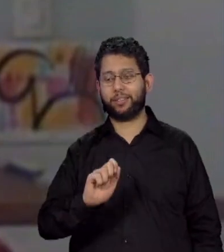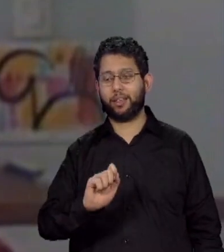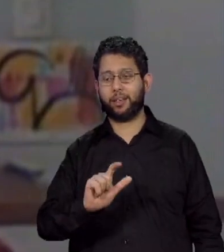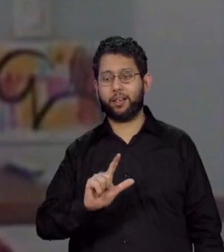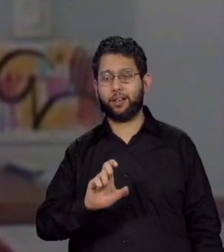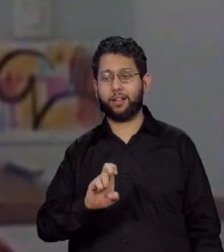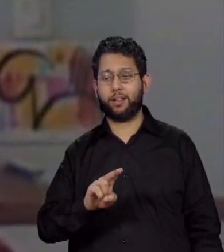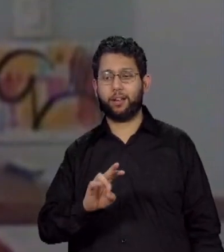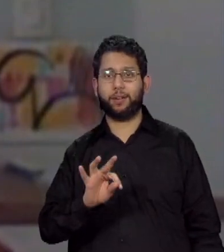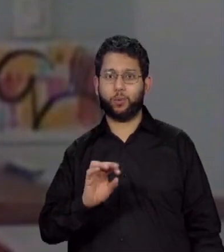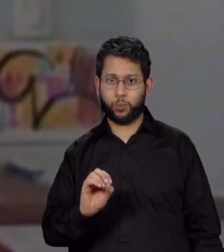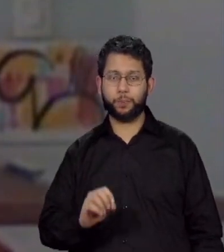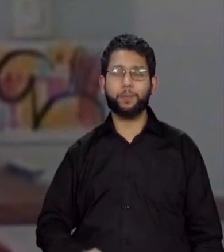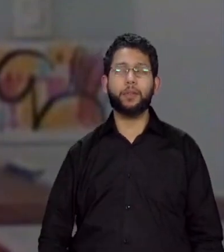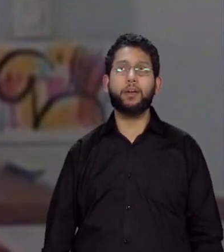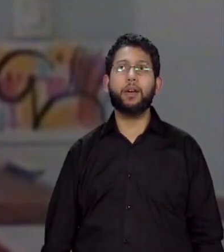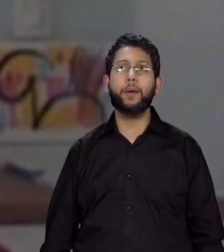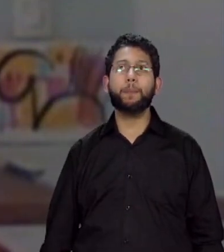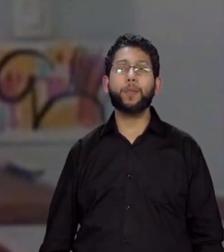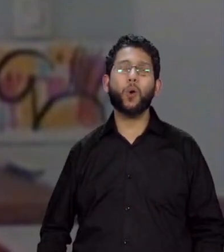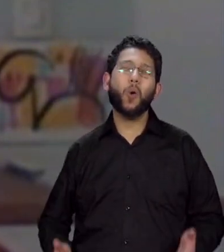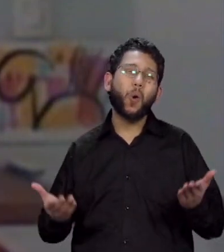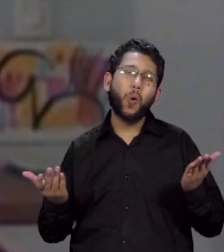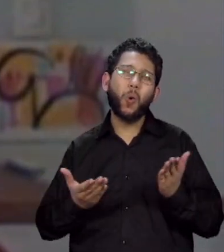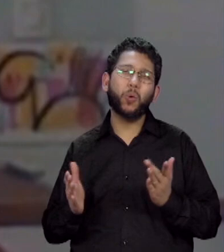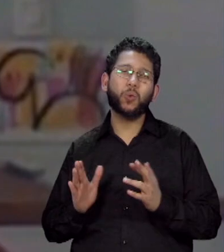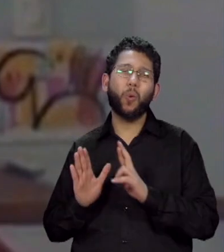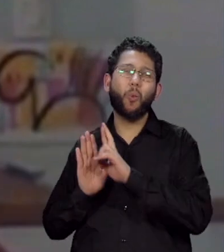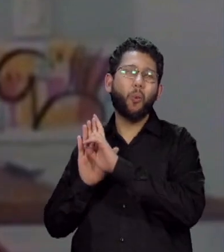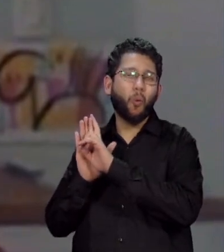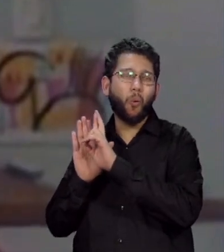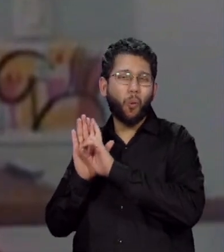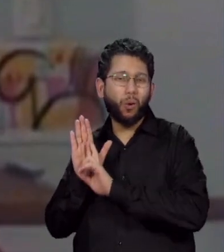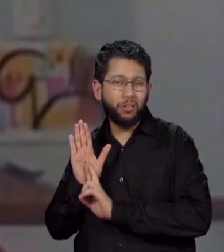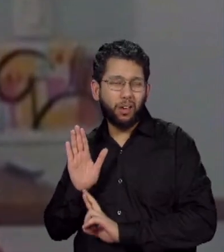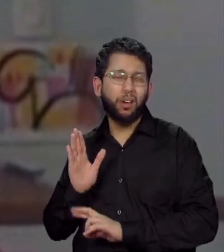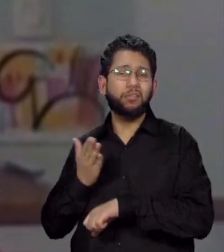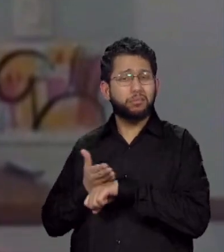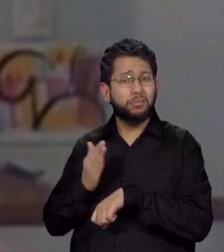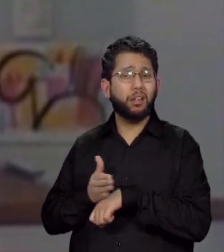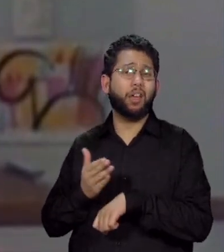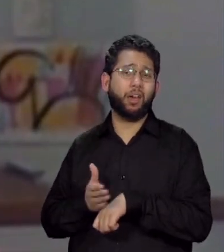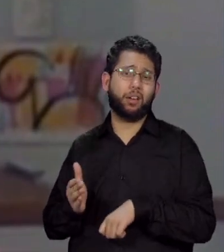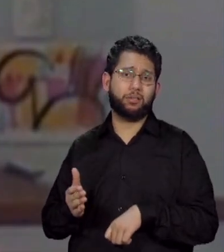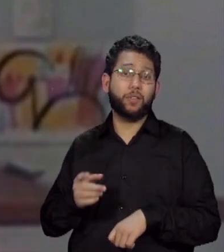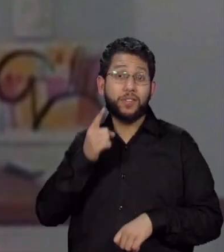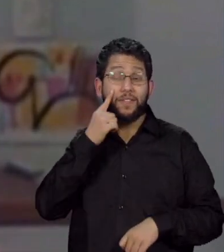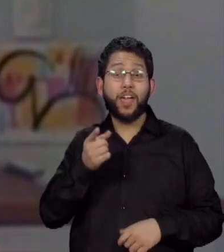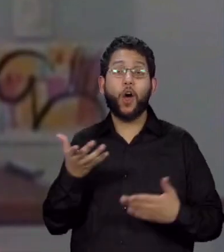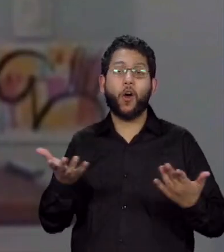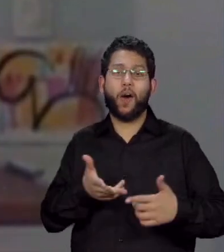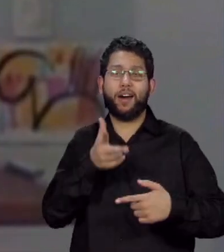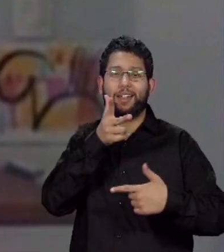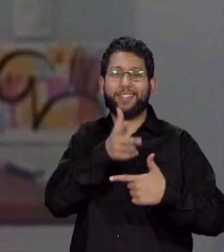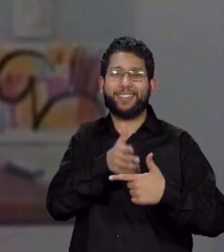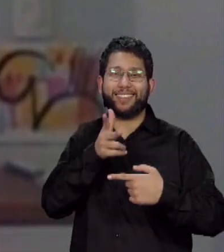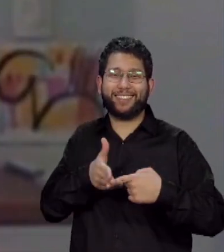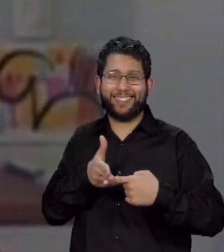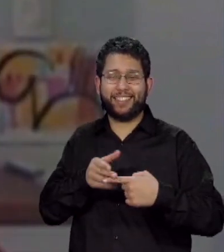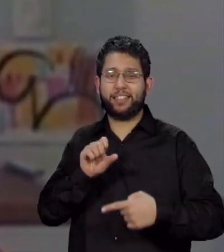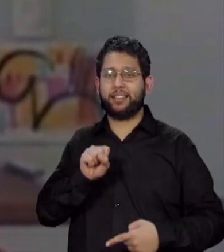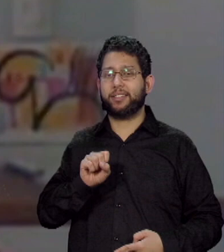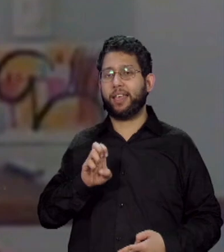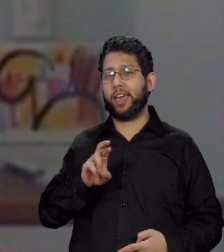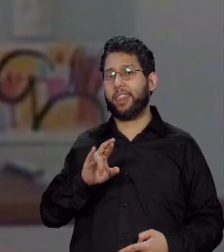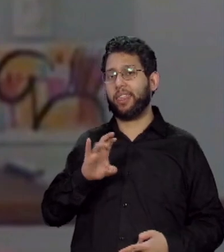Hoje em dia, o roteiro, em muitas práticas, principalmente nas séries, que é uma realidade muito nova para o Brasil, mas